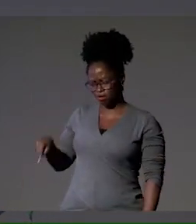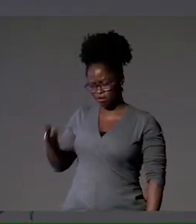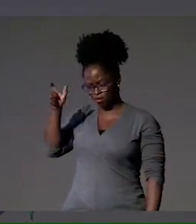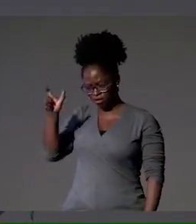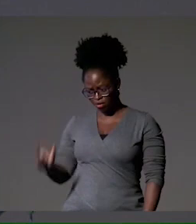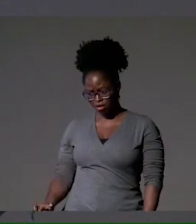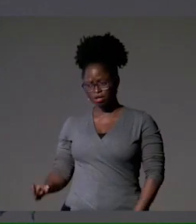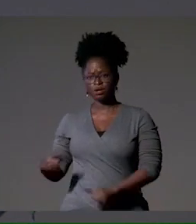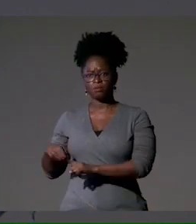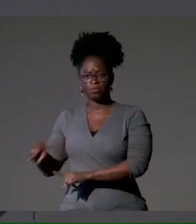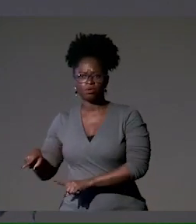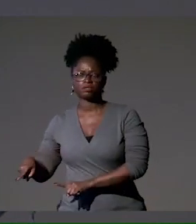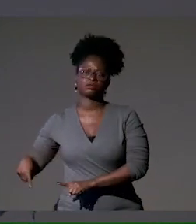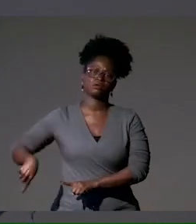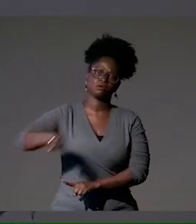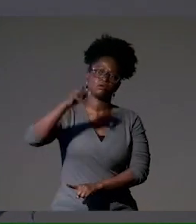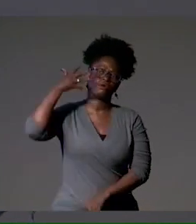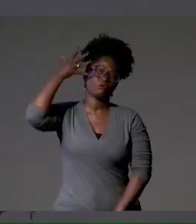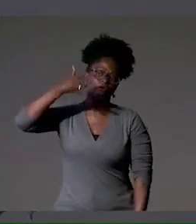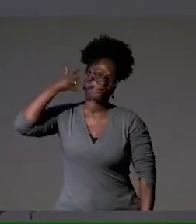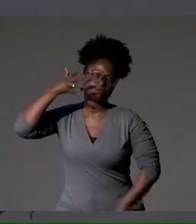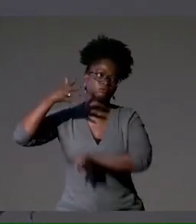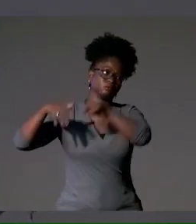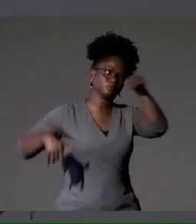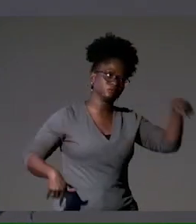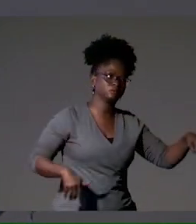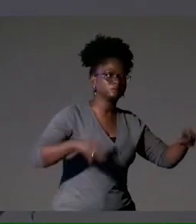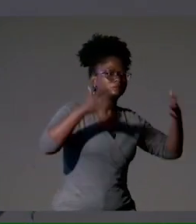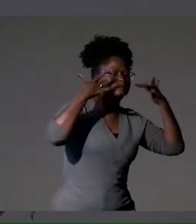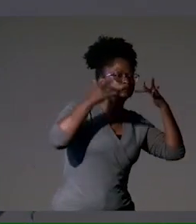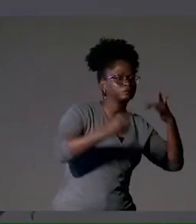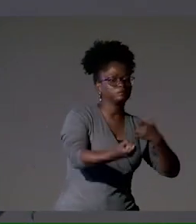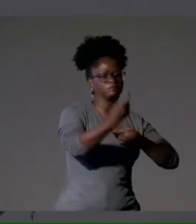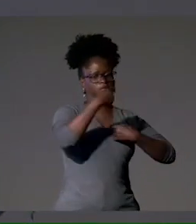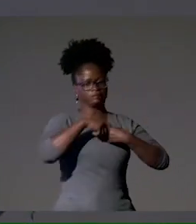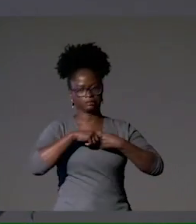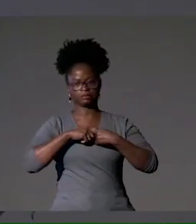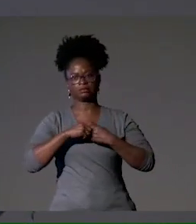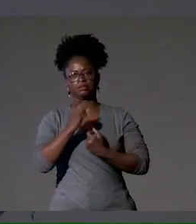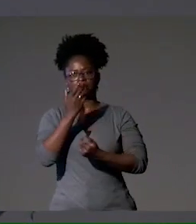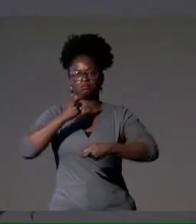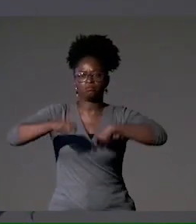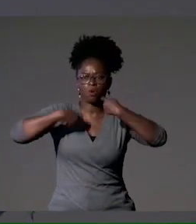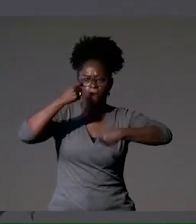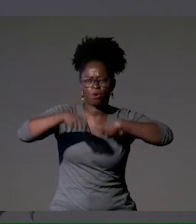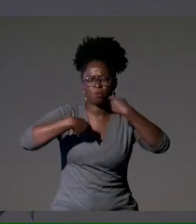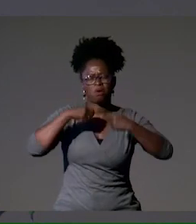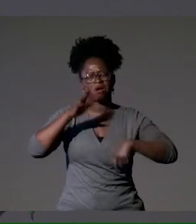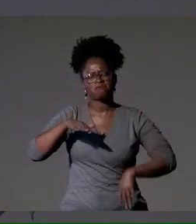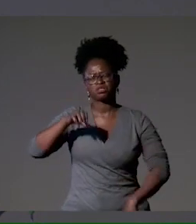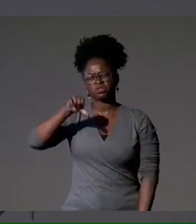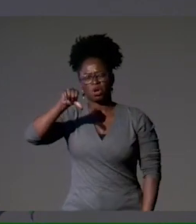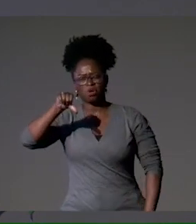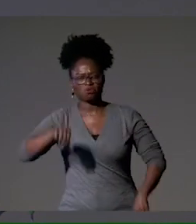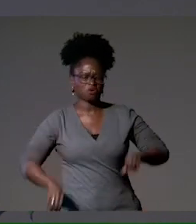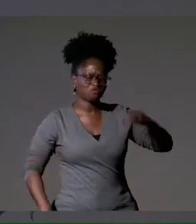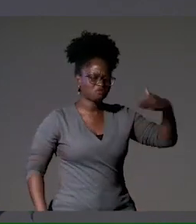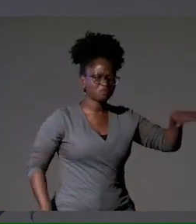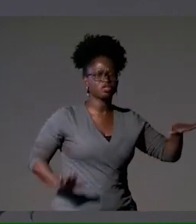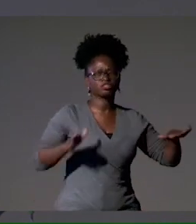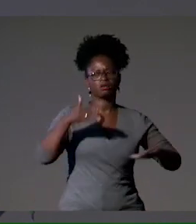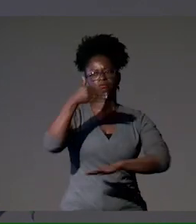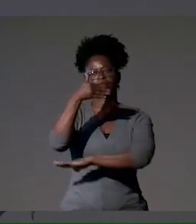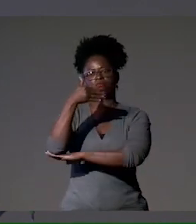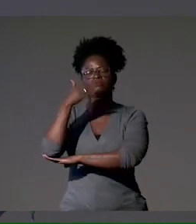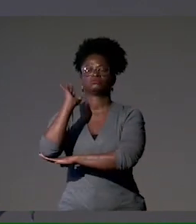Porque ele saía do congresso, ia ao teatro, voltava, jantava, e normalmente 9 horas, 9h30, ele já estava no hotel.